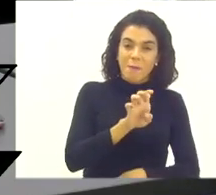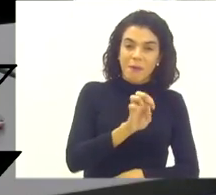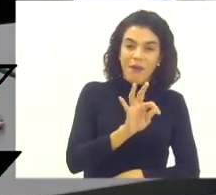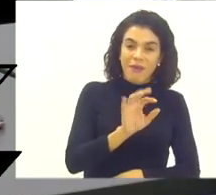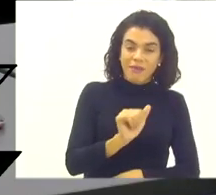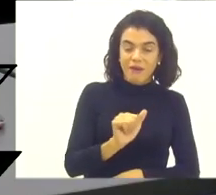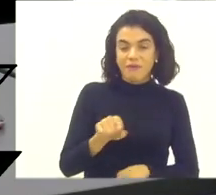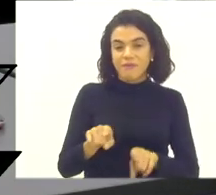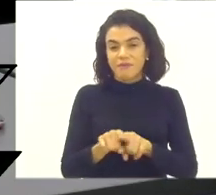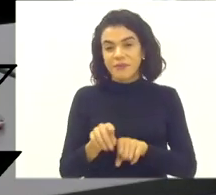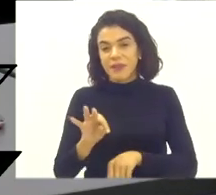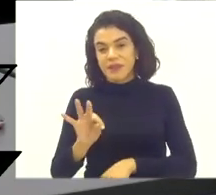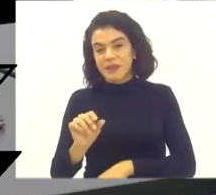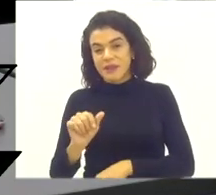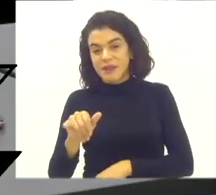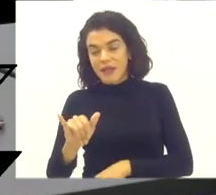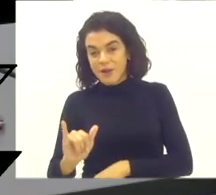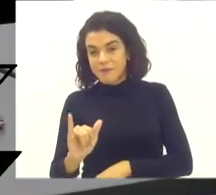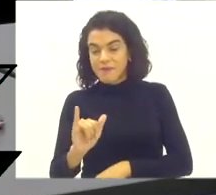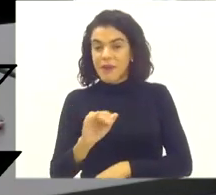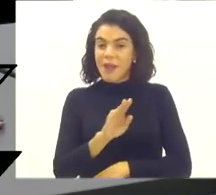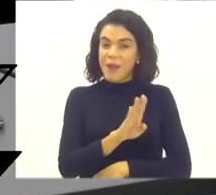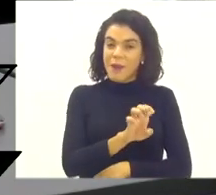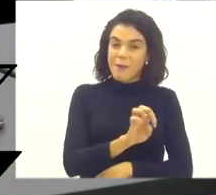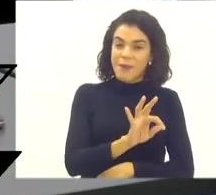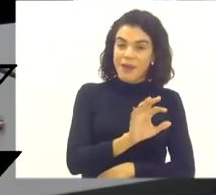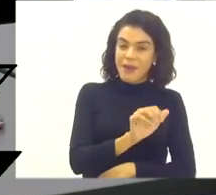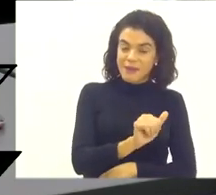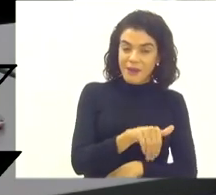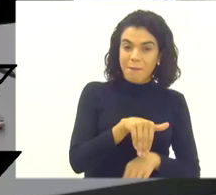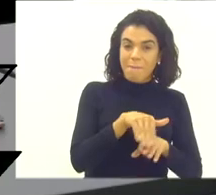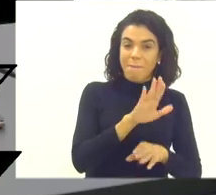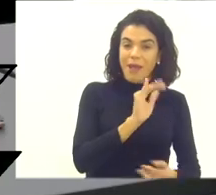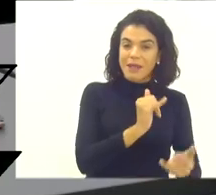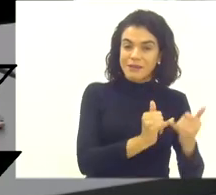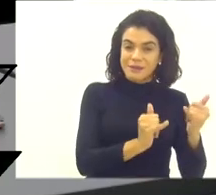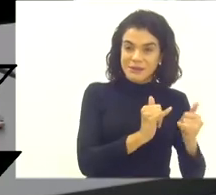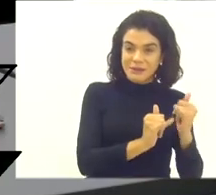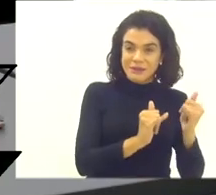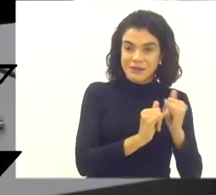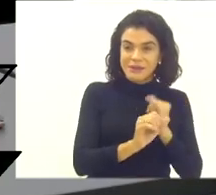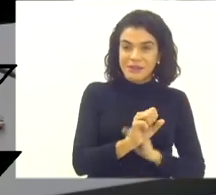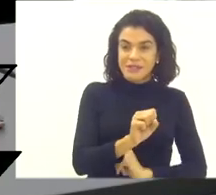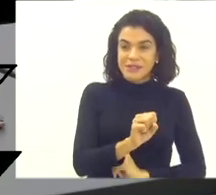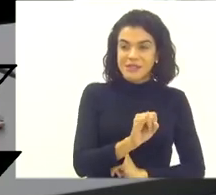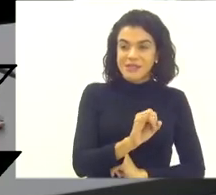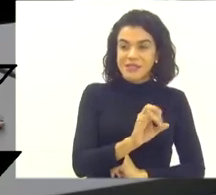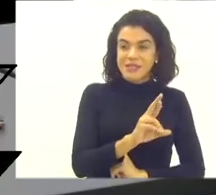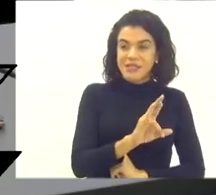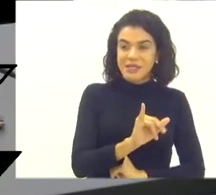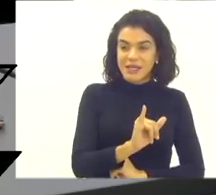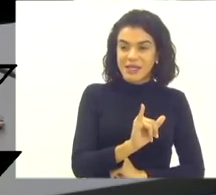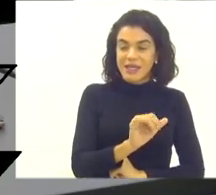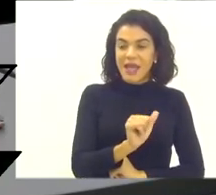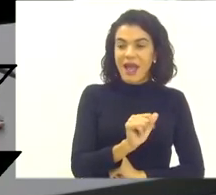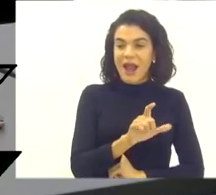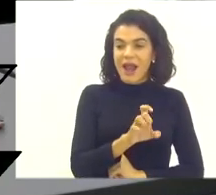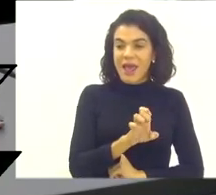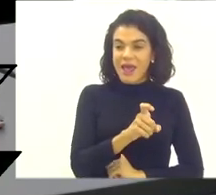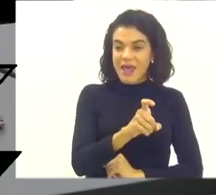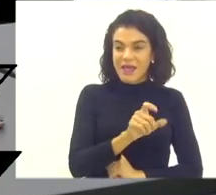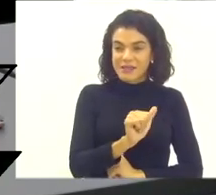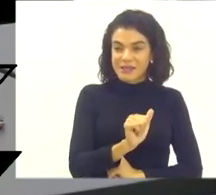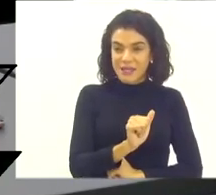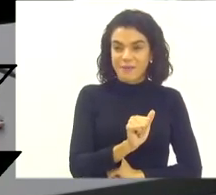a Tai primeiro a Beta ela é mais semelhante ao que a gente já conhece da Siri e da Alexa e perceba né são todas